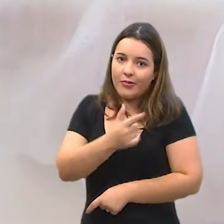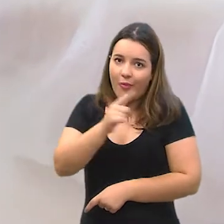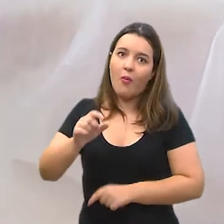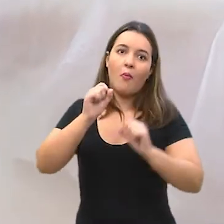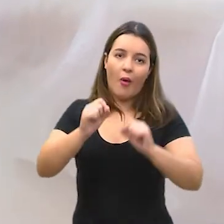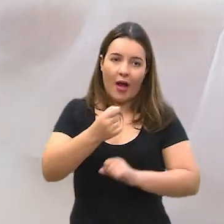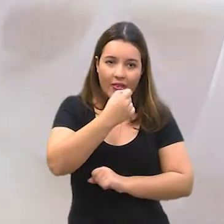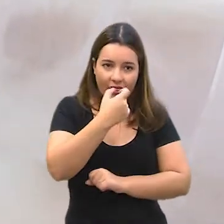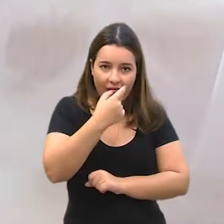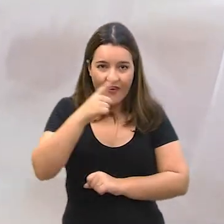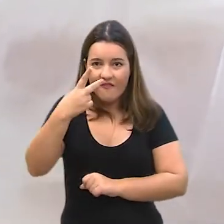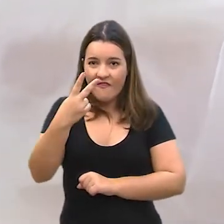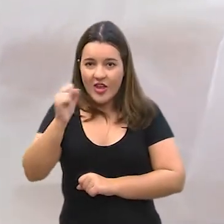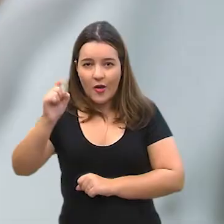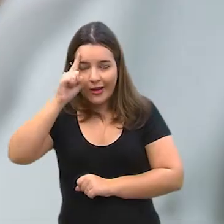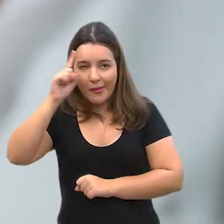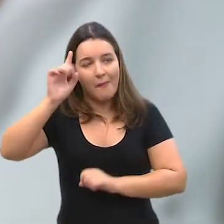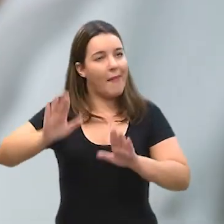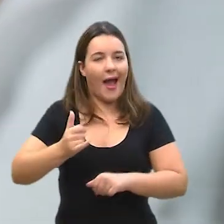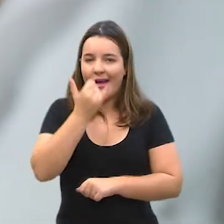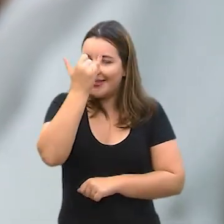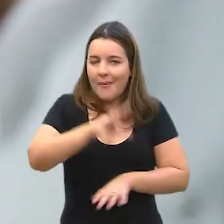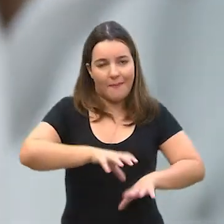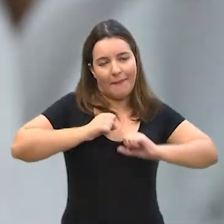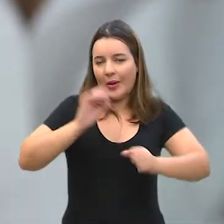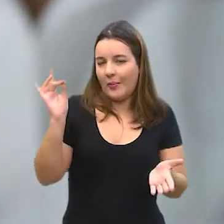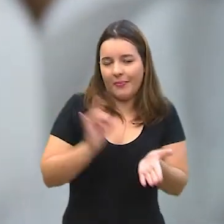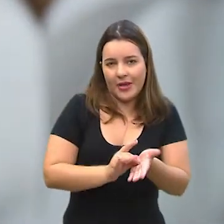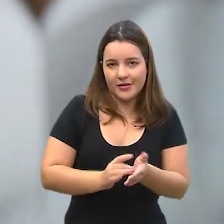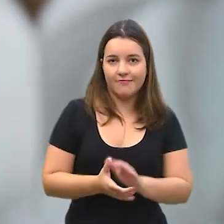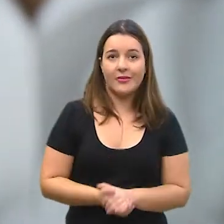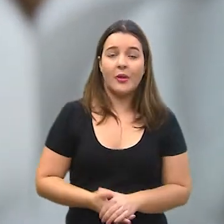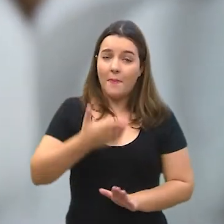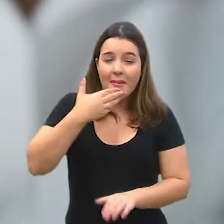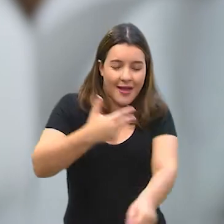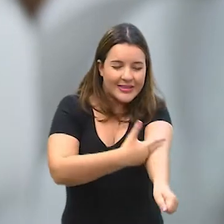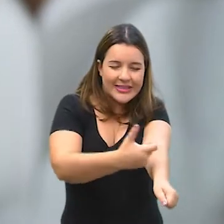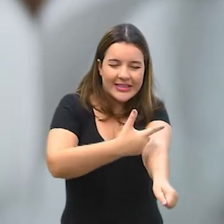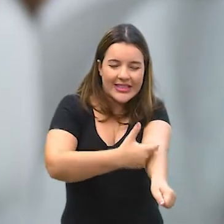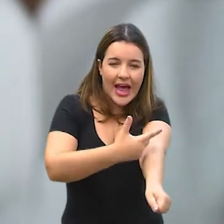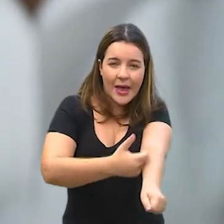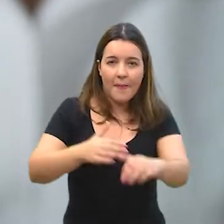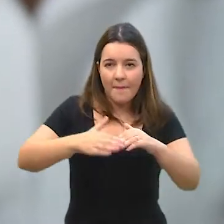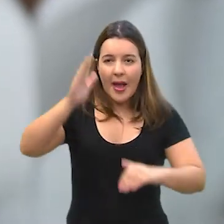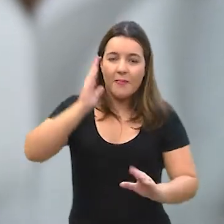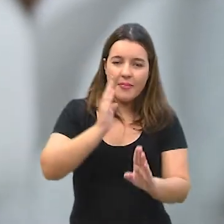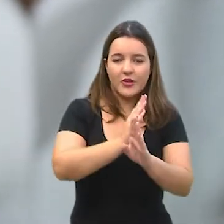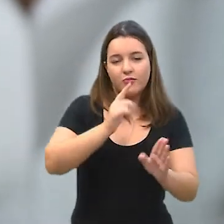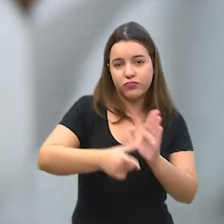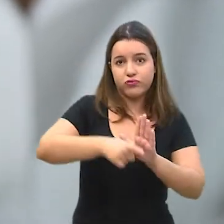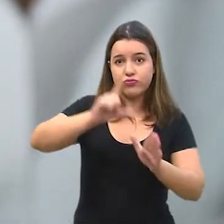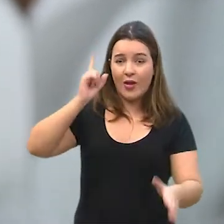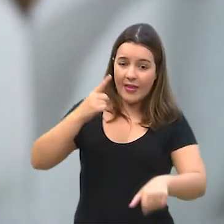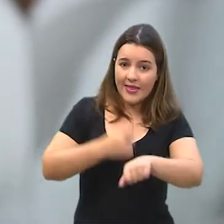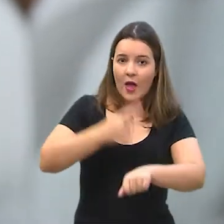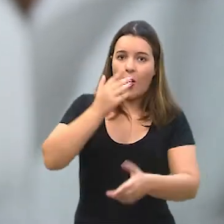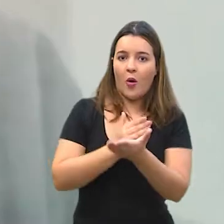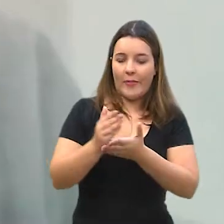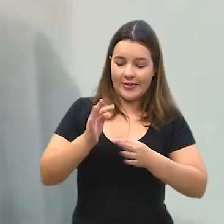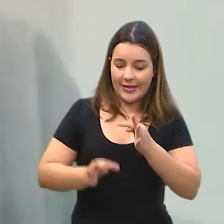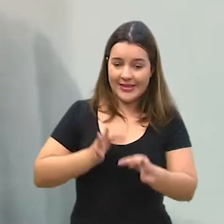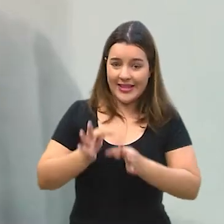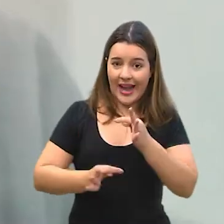consegue iniciar um tratamento para evitar a infecção, né, e obviamente tem que ser iniciado o mais precocemente